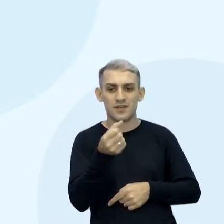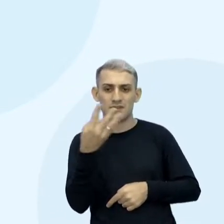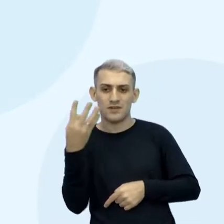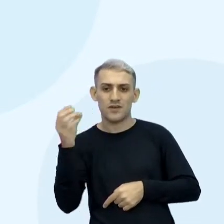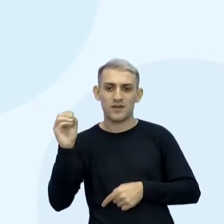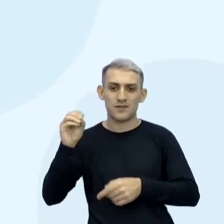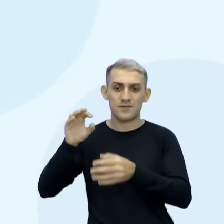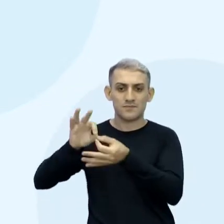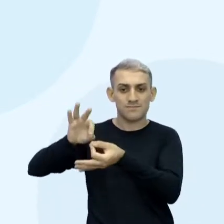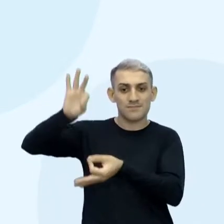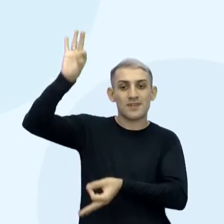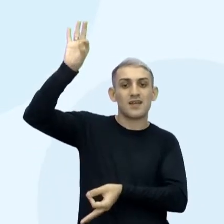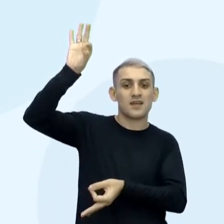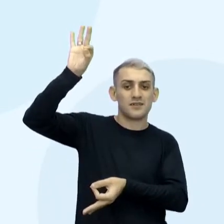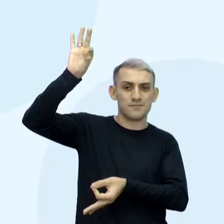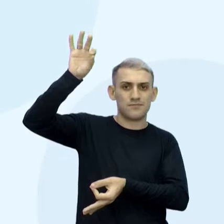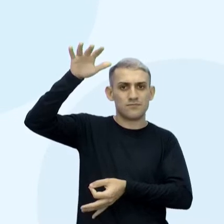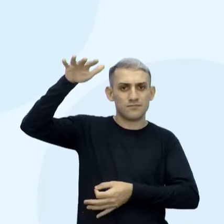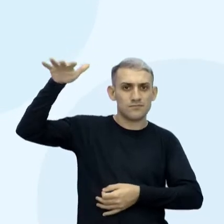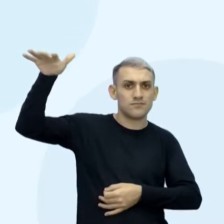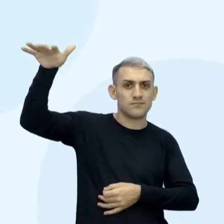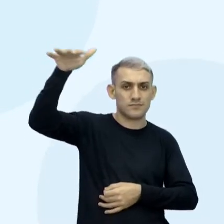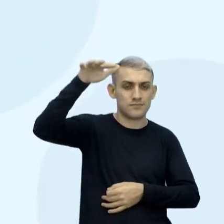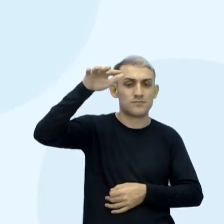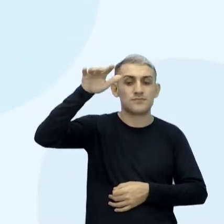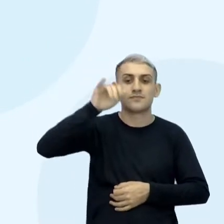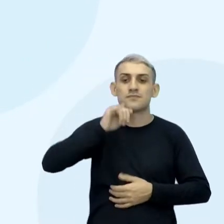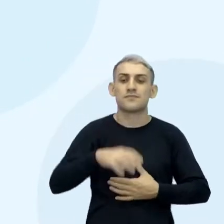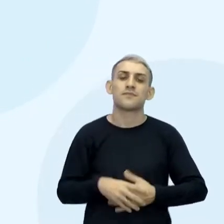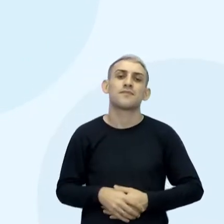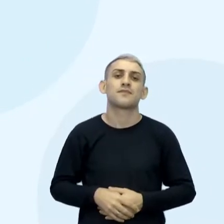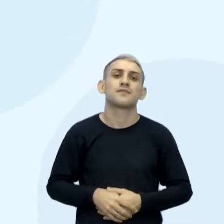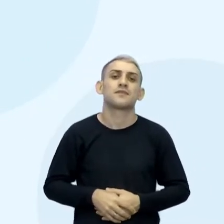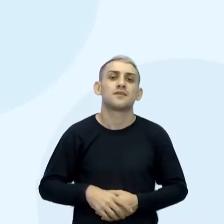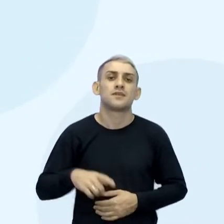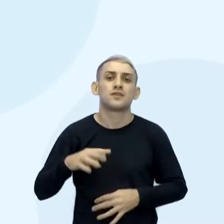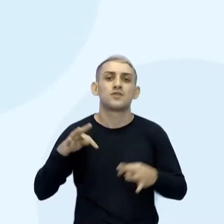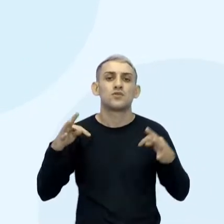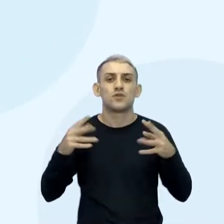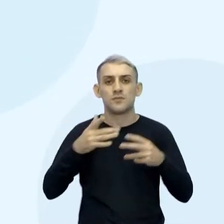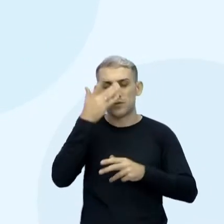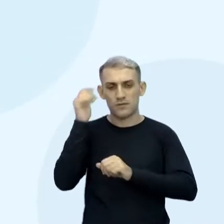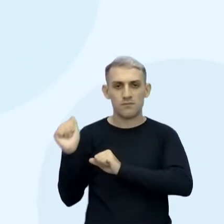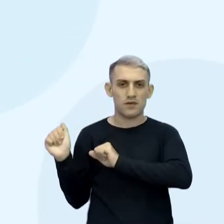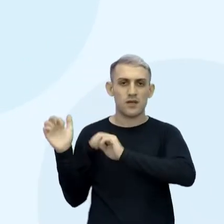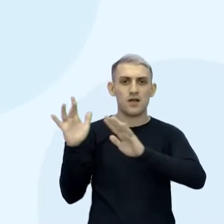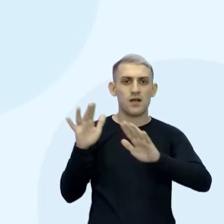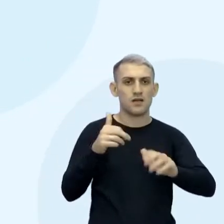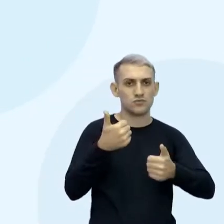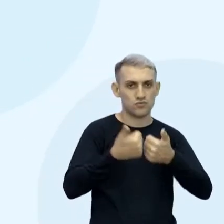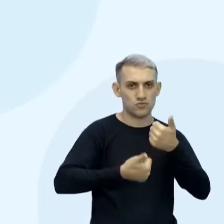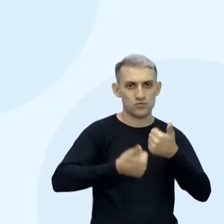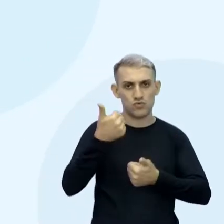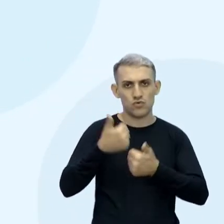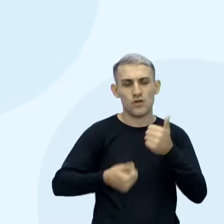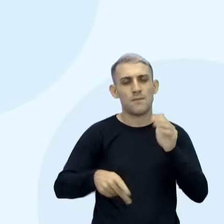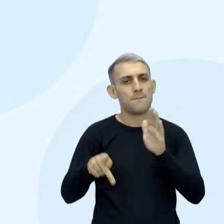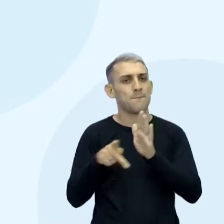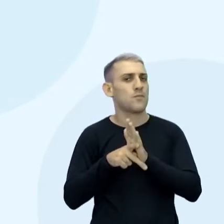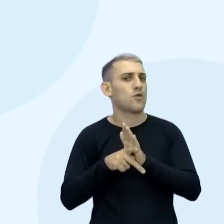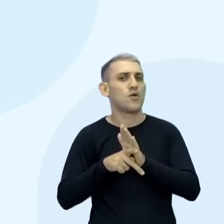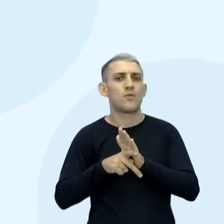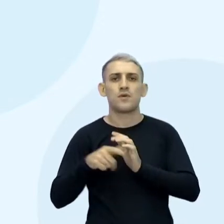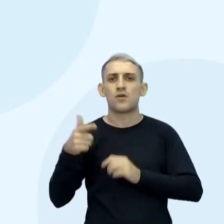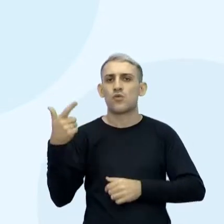3.640 metros de altitude, tá? E quando os jogadores vão lá, os jogadores, tanto de futebol